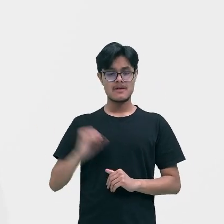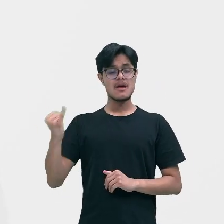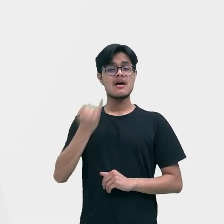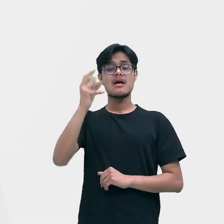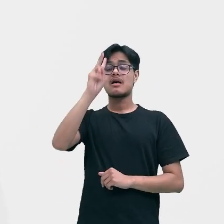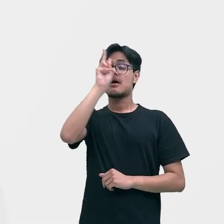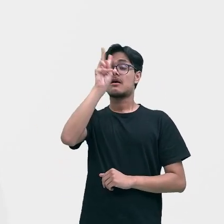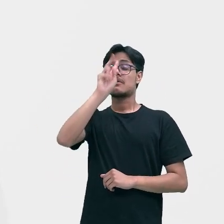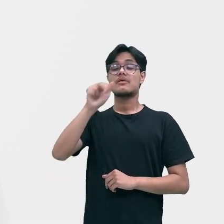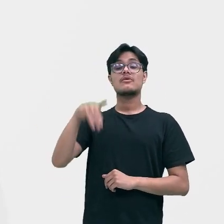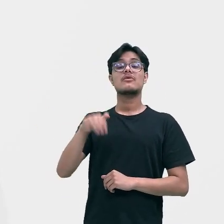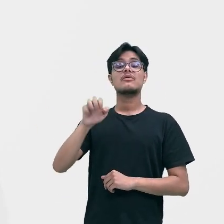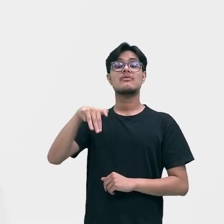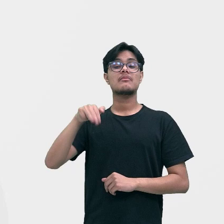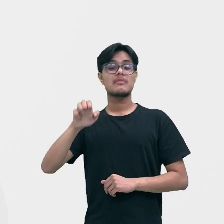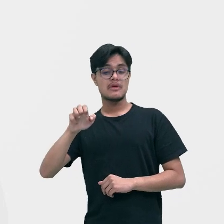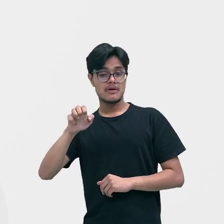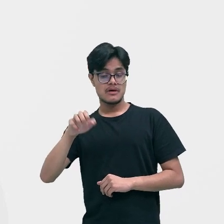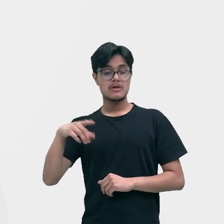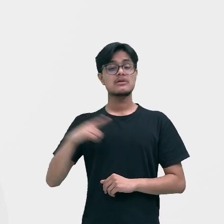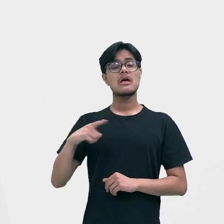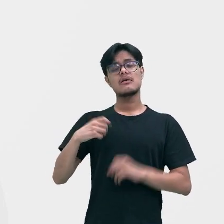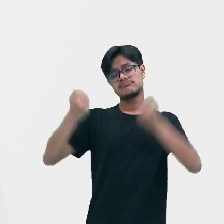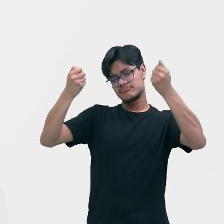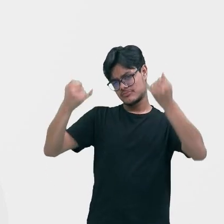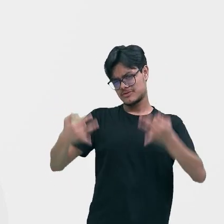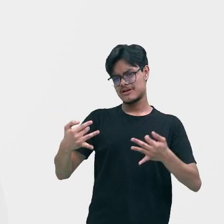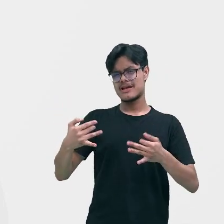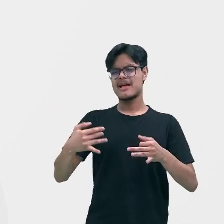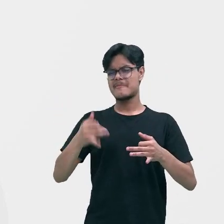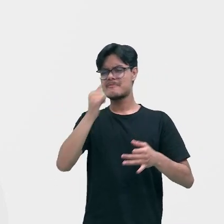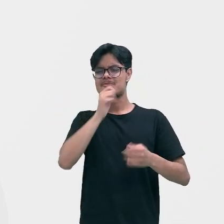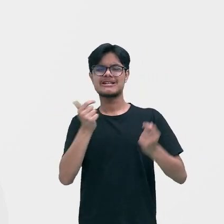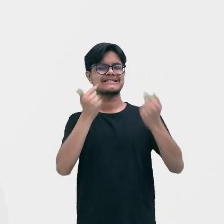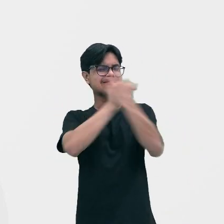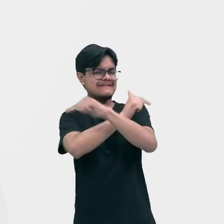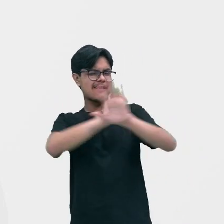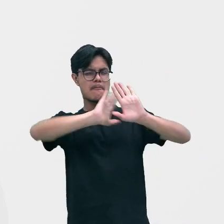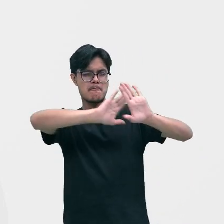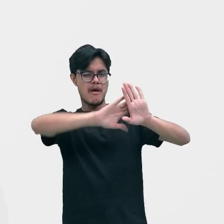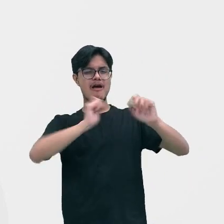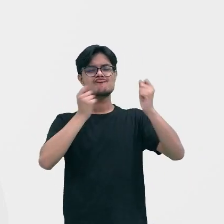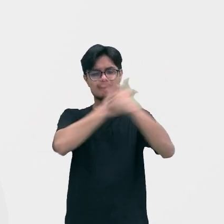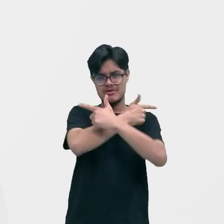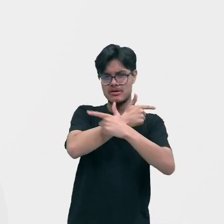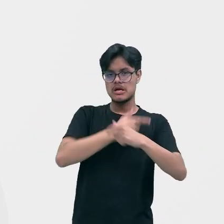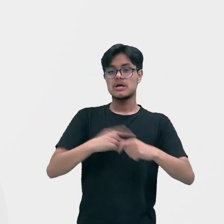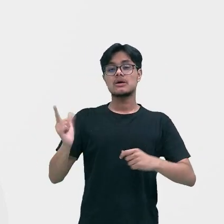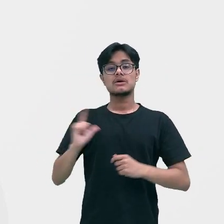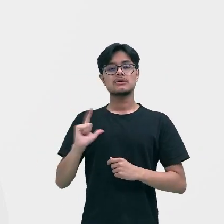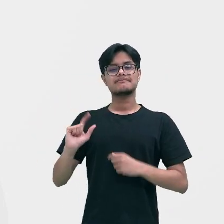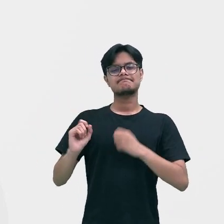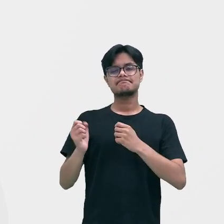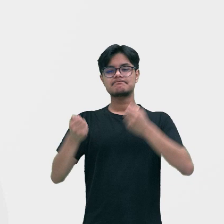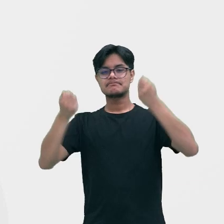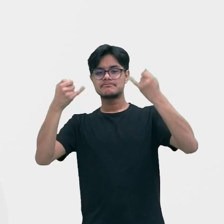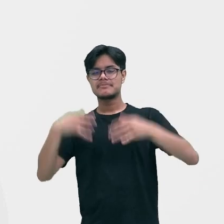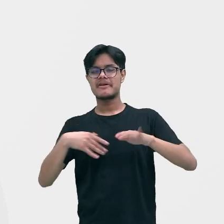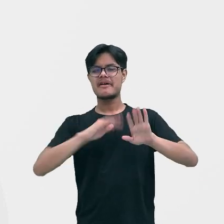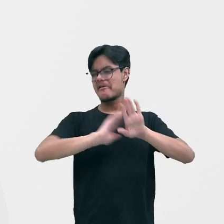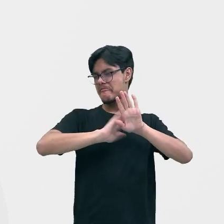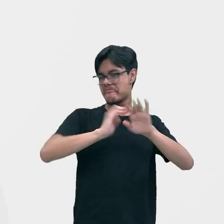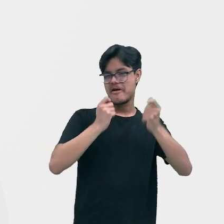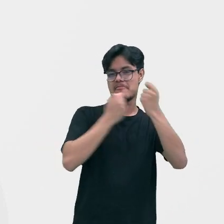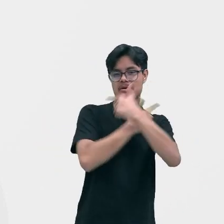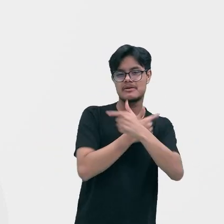meme, ele vai comentar esses fatos, sim, com ironia e com humor. Sempre buscando ali aquela dosezinha de ironia e de humor.